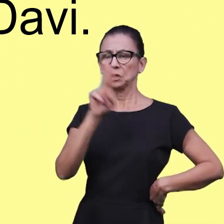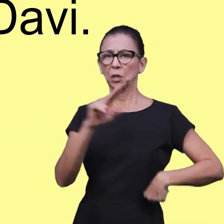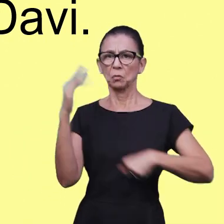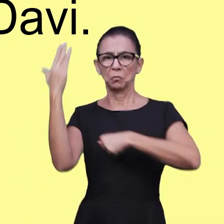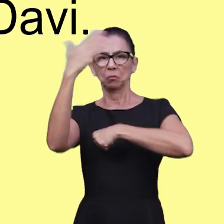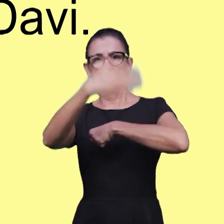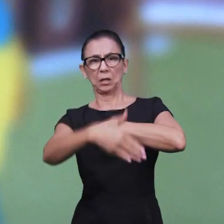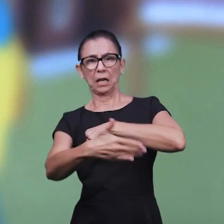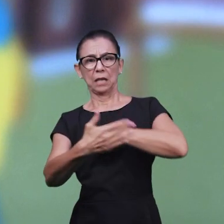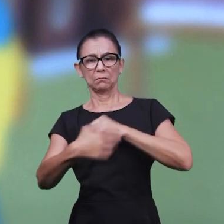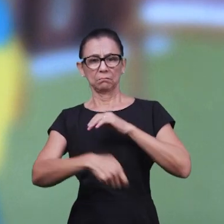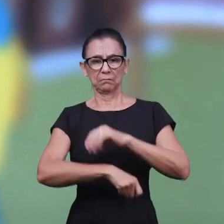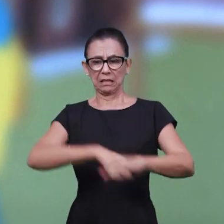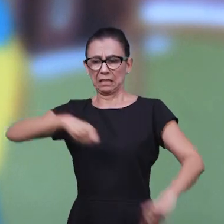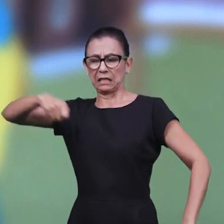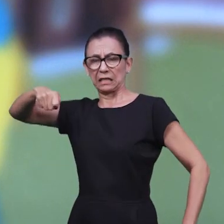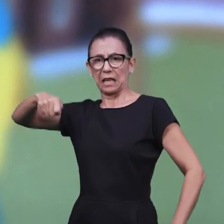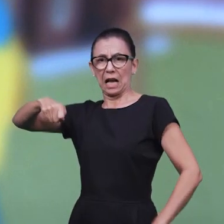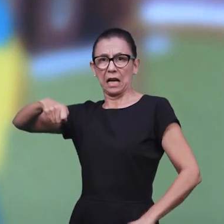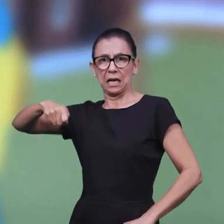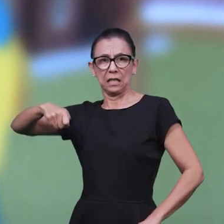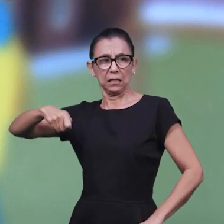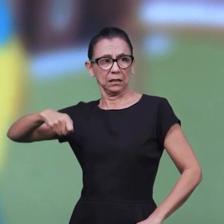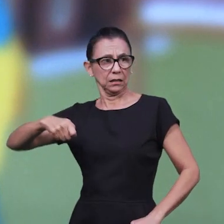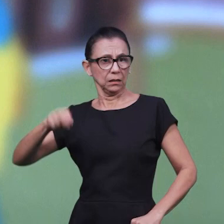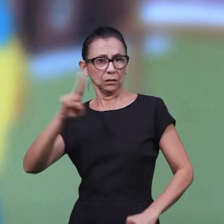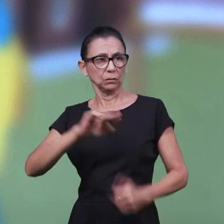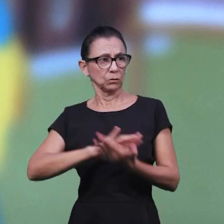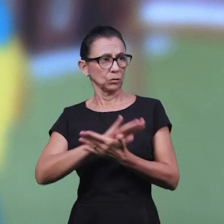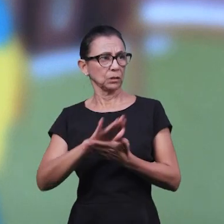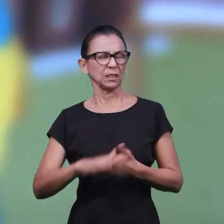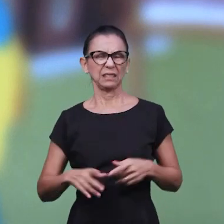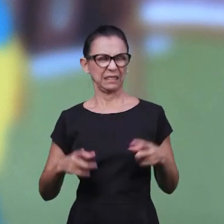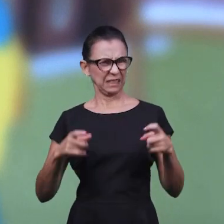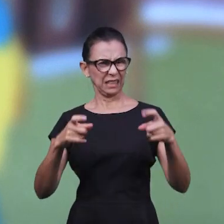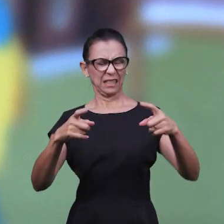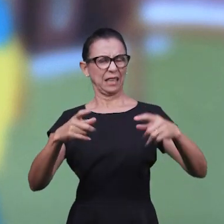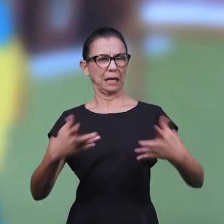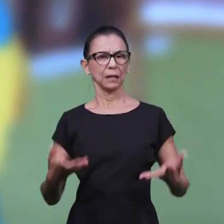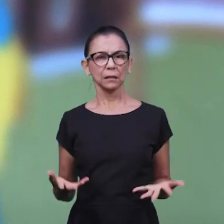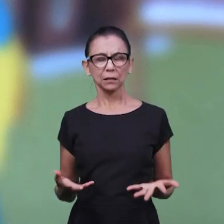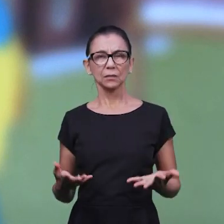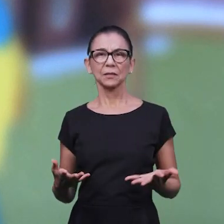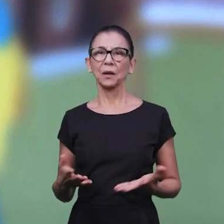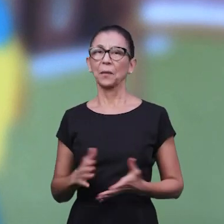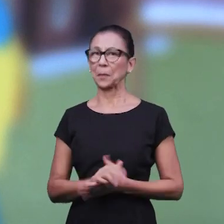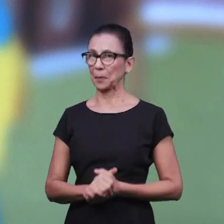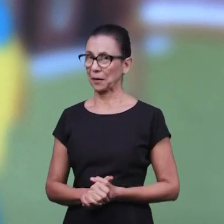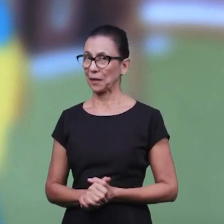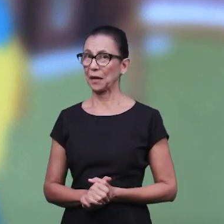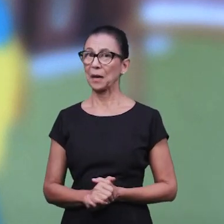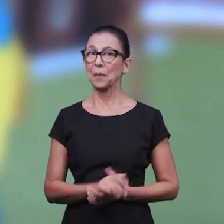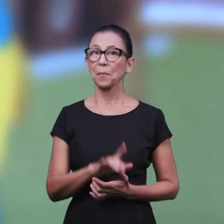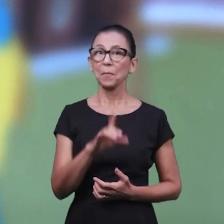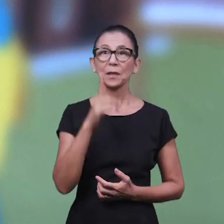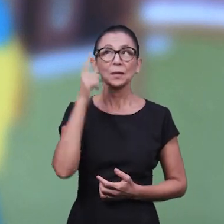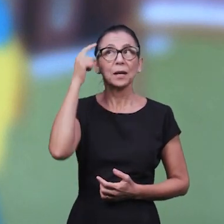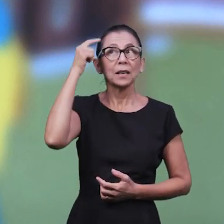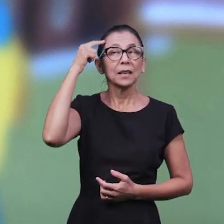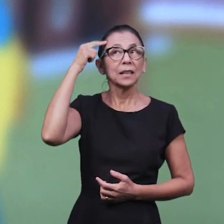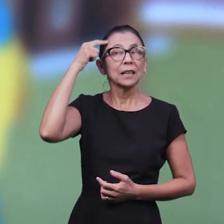nem escudo. Que guerra é essa que eu não vejo nada disso? É porque essa guerra acontece aqui, nos